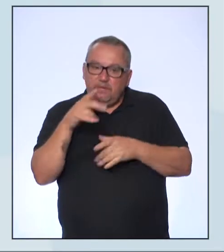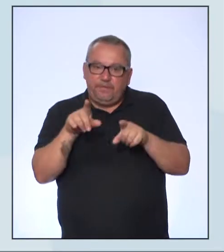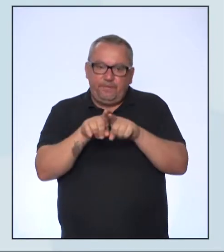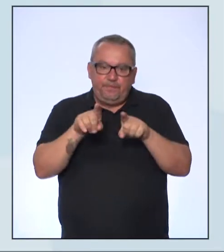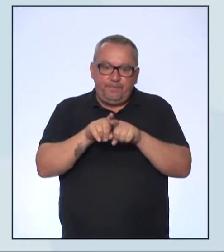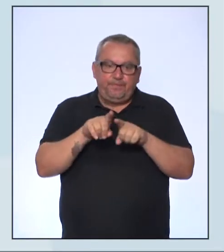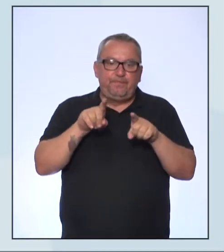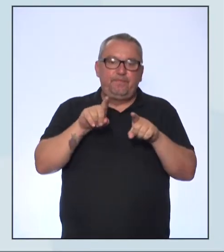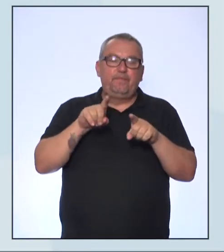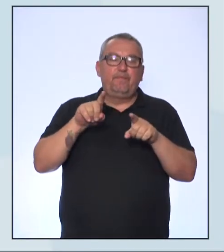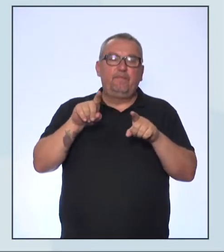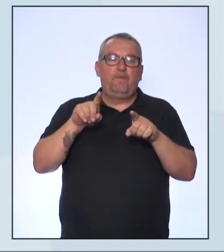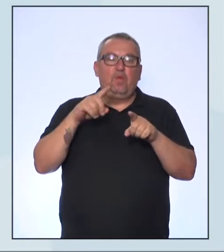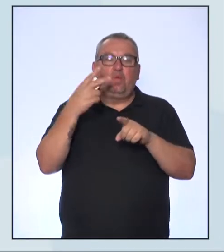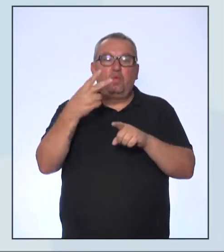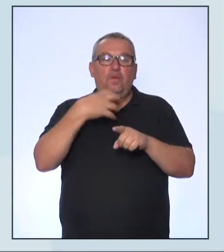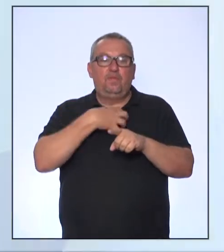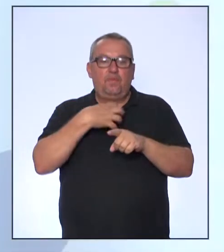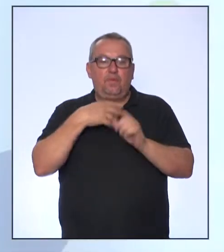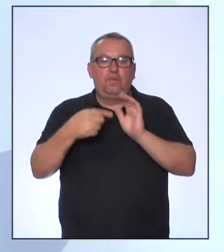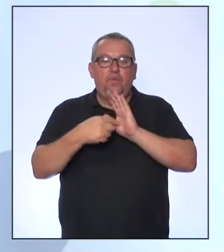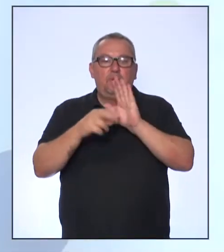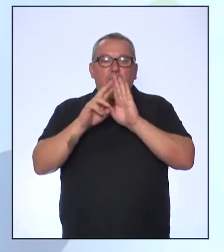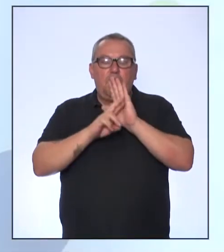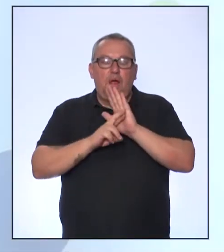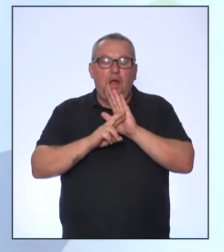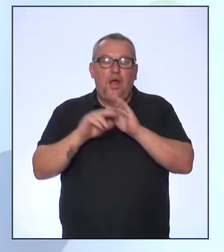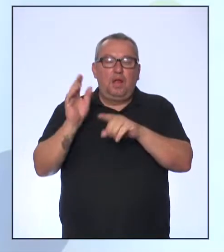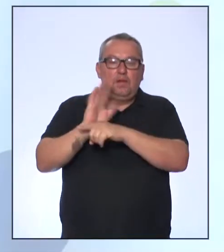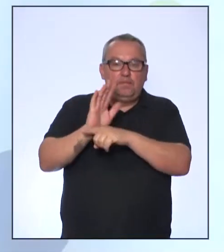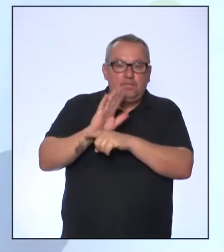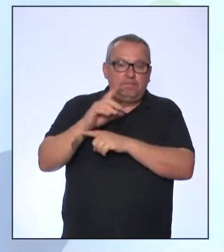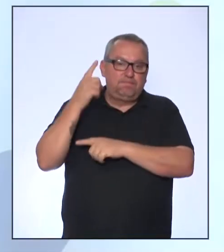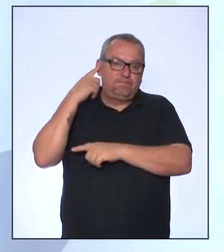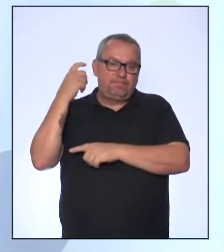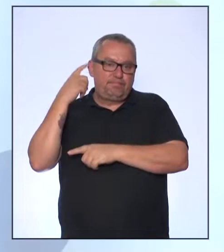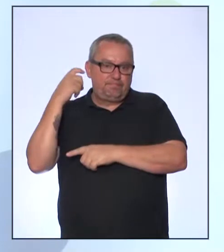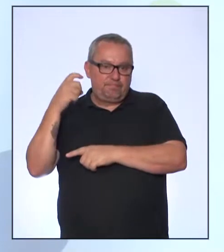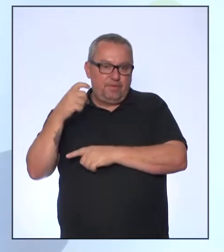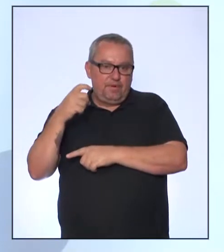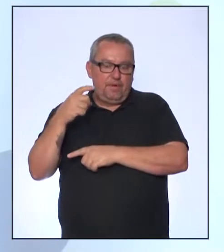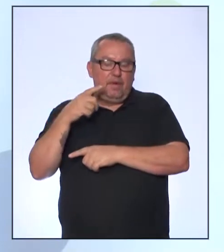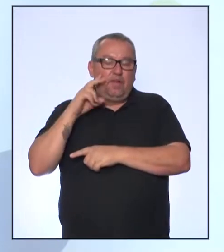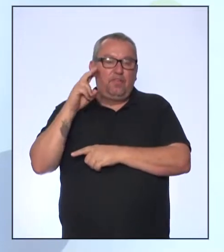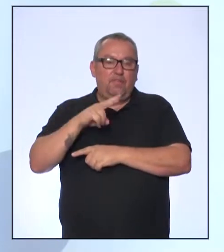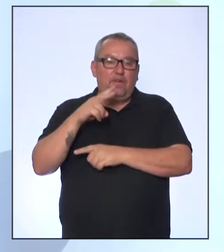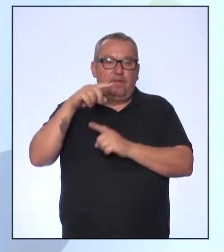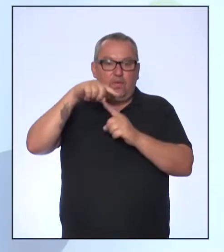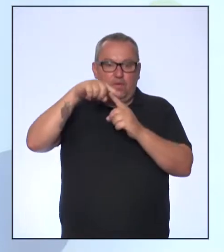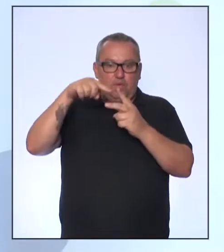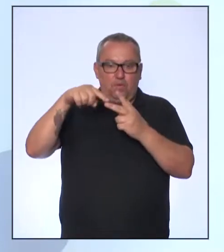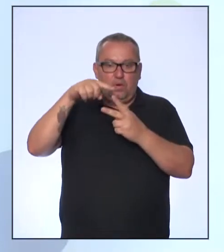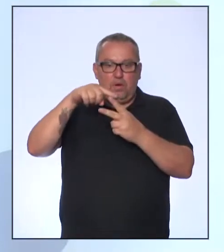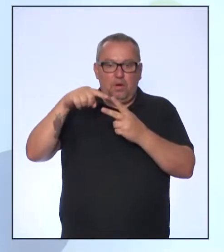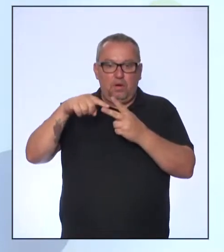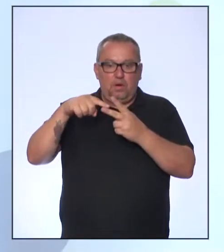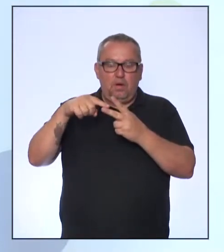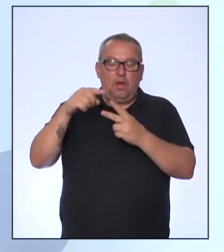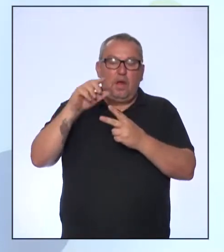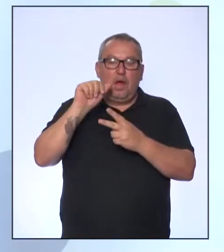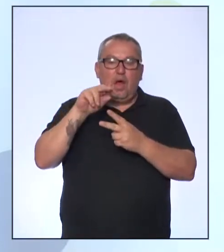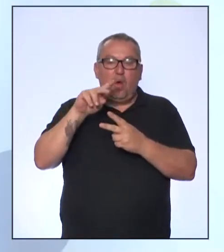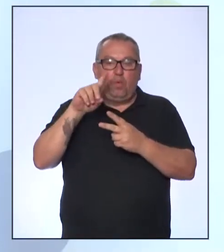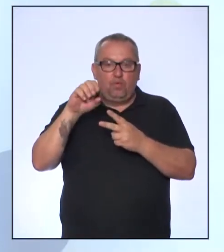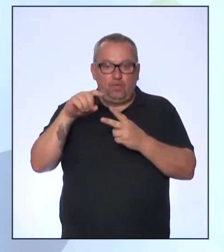formas de representar uma narrativa digital, áudio e vídeo. A gente vai concentrar-se basicamente nesses dois eixos, né? O que é uma narrativa em áudio e